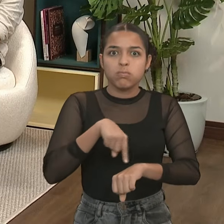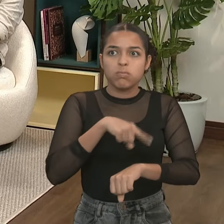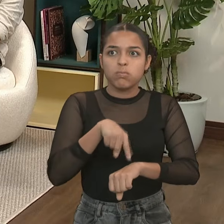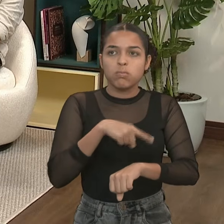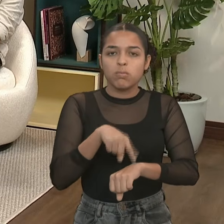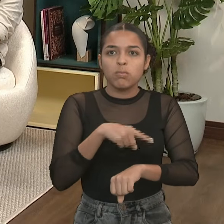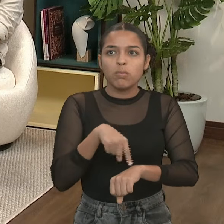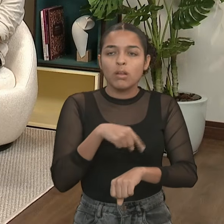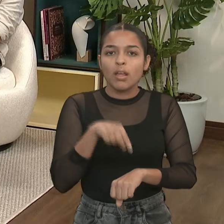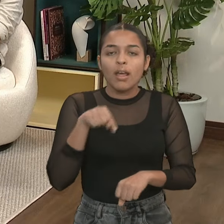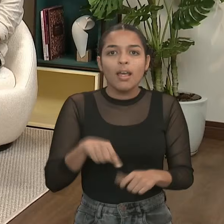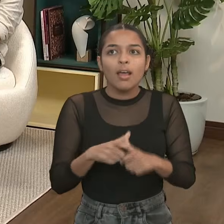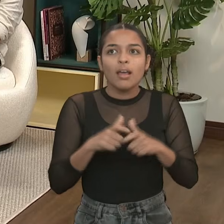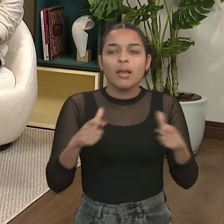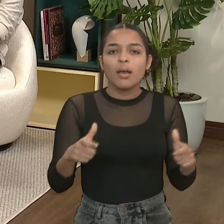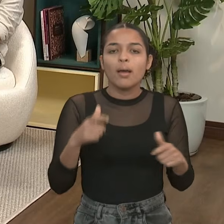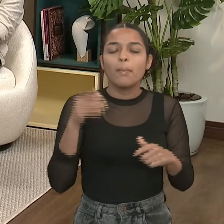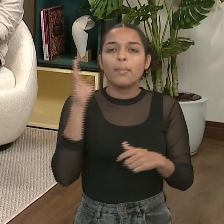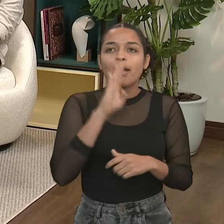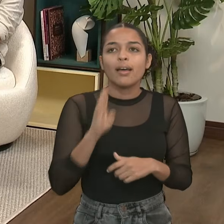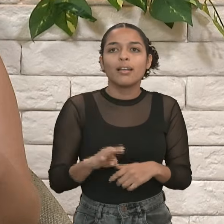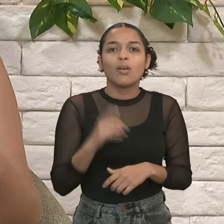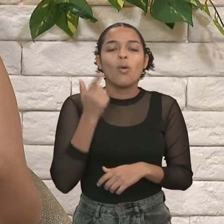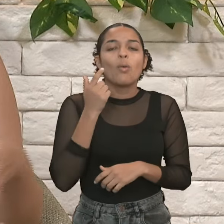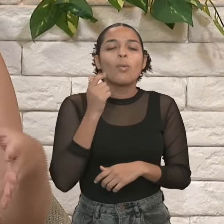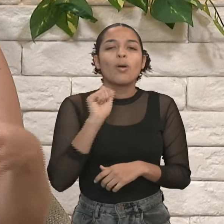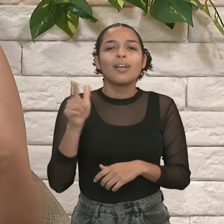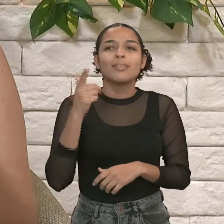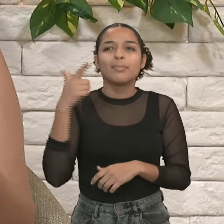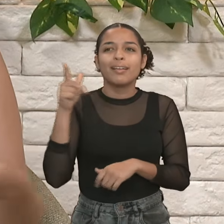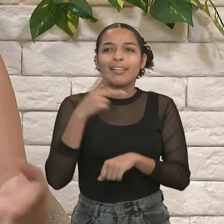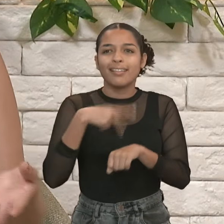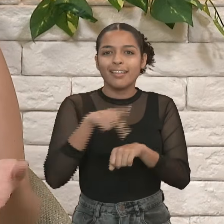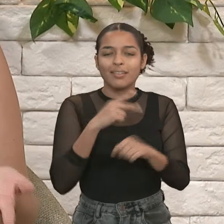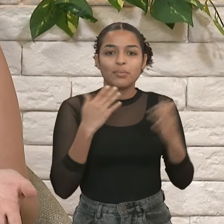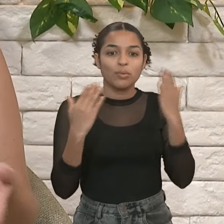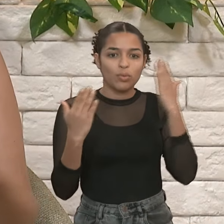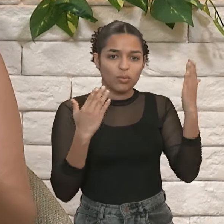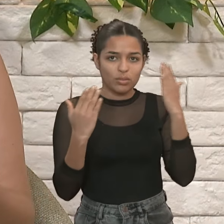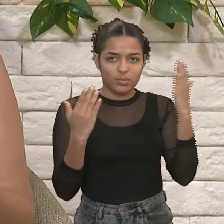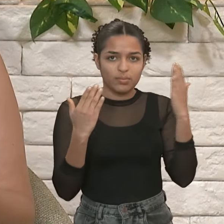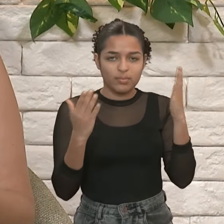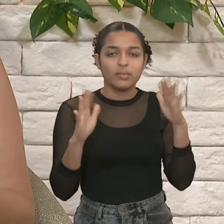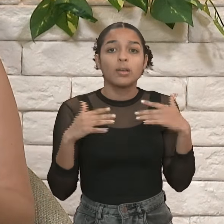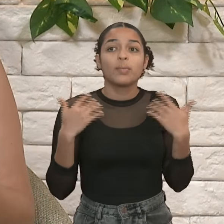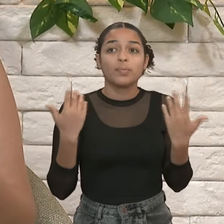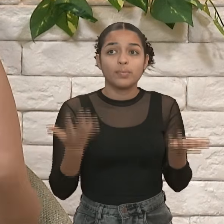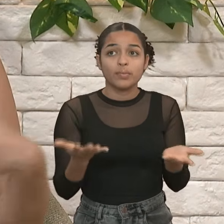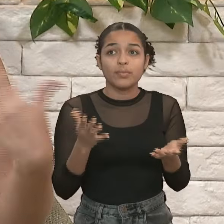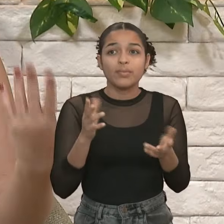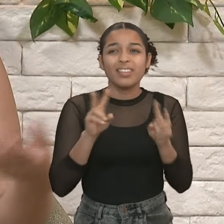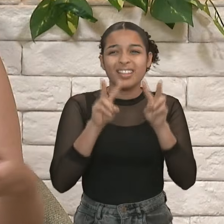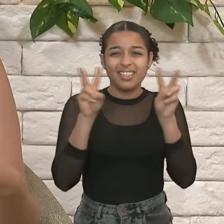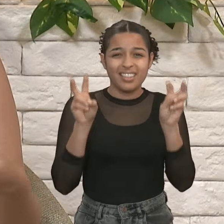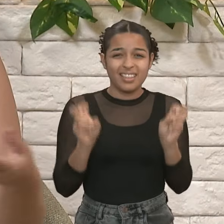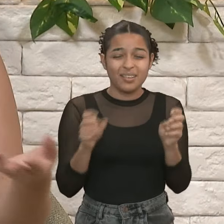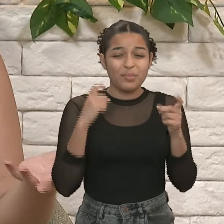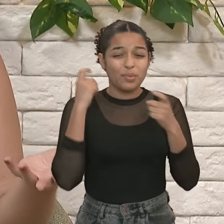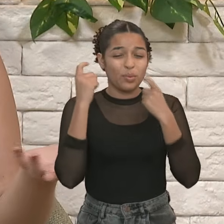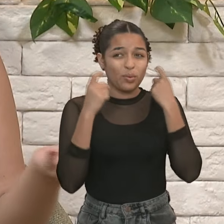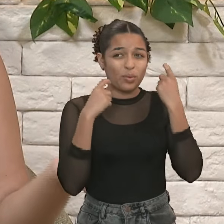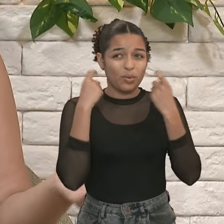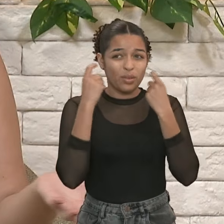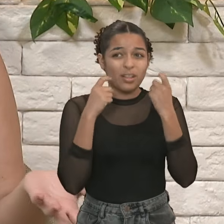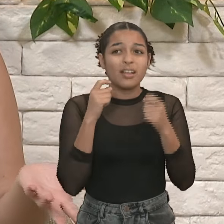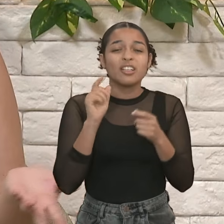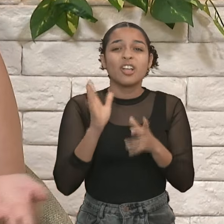outros países. Então, realmente, esse é um tema muito preocupante para a gente aqui. A gente fez recentemente uma